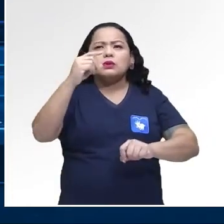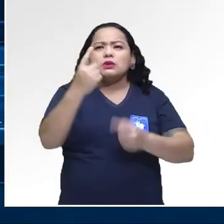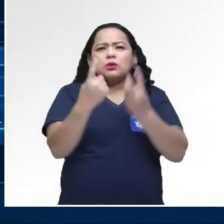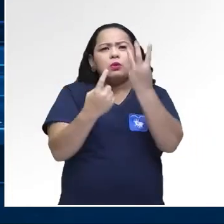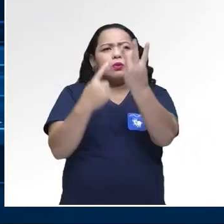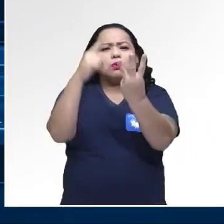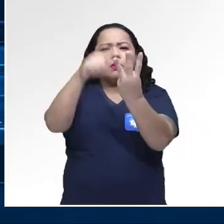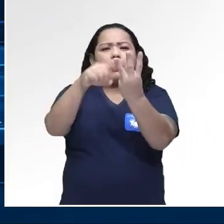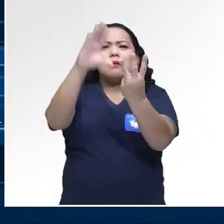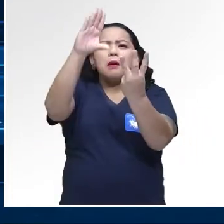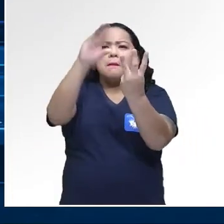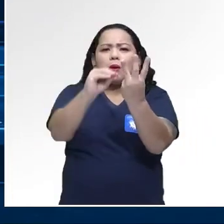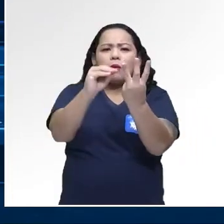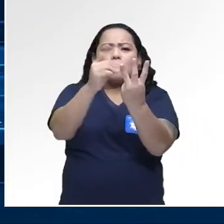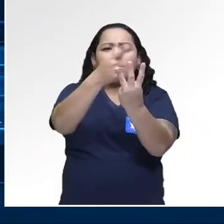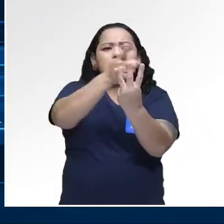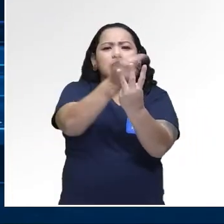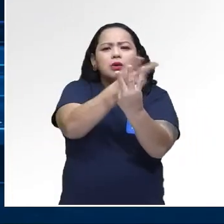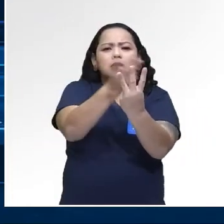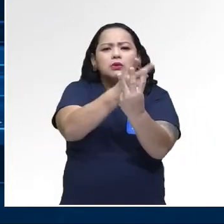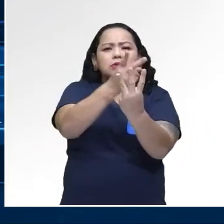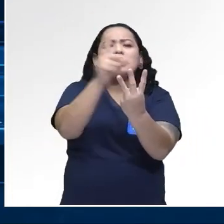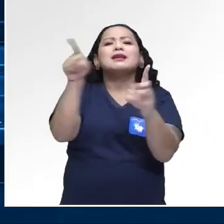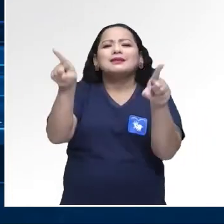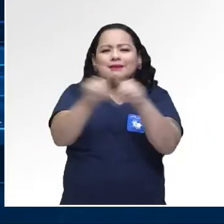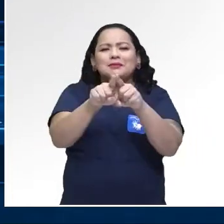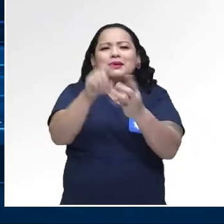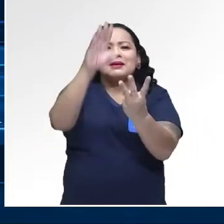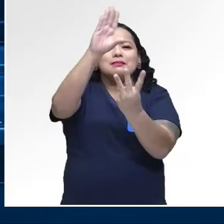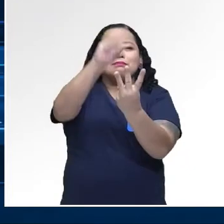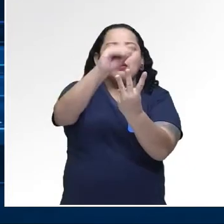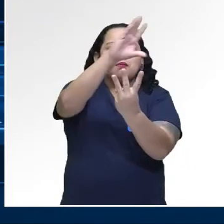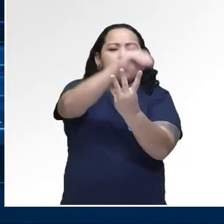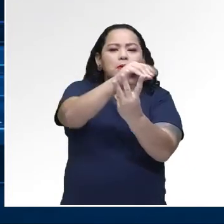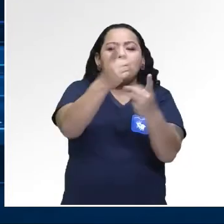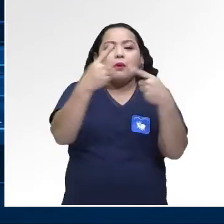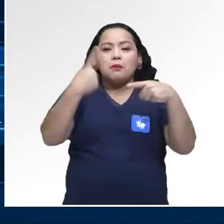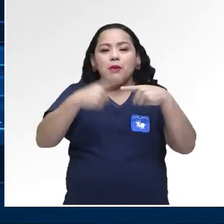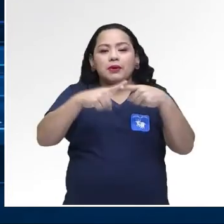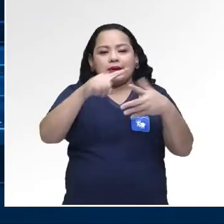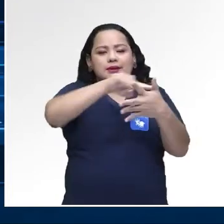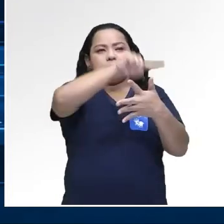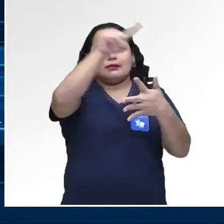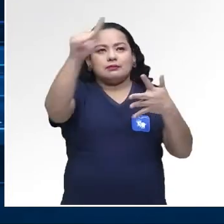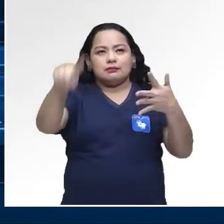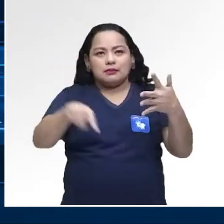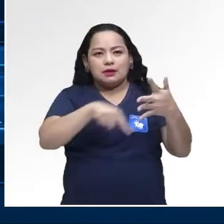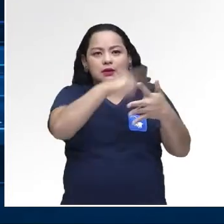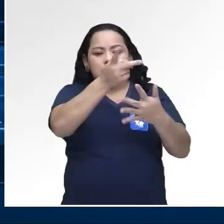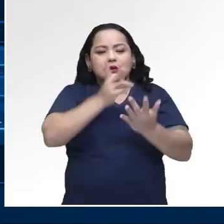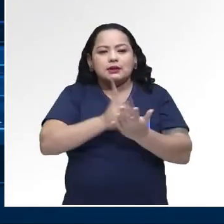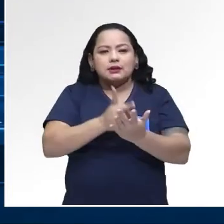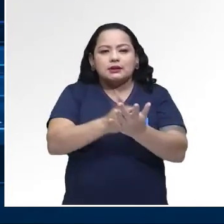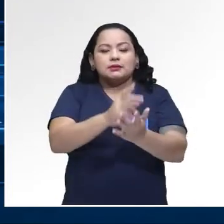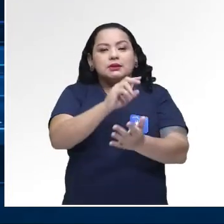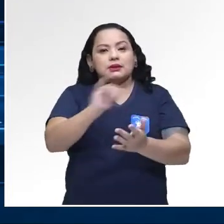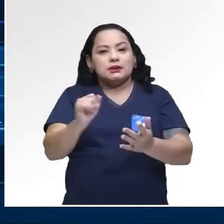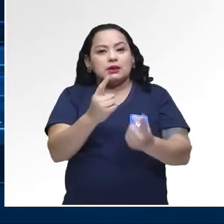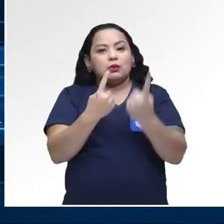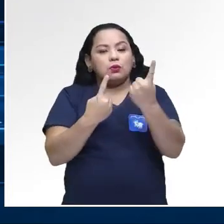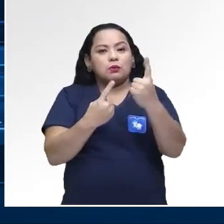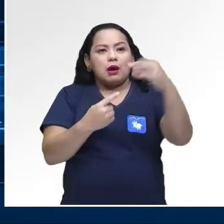queimar? Todas as outras também vão apagar. Tá? Então, no caso do circuito em série, ela sempre é assim: se uma das